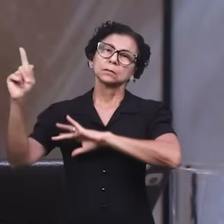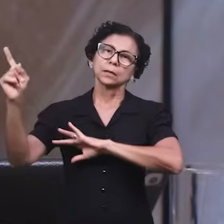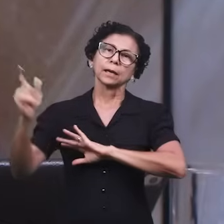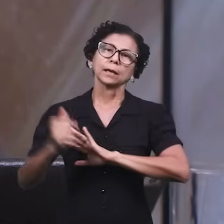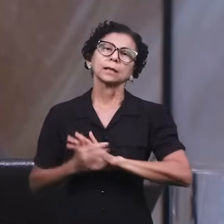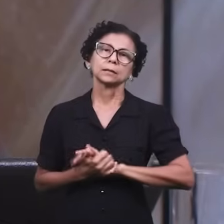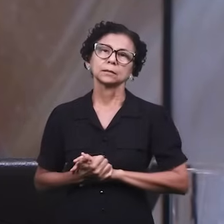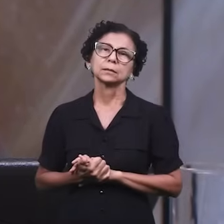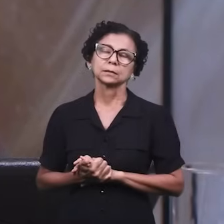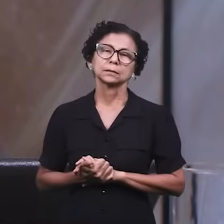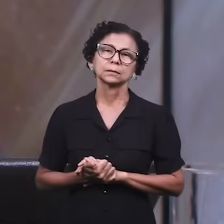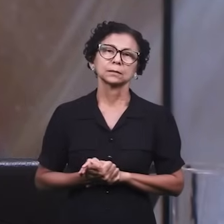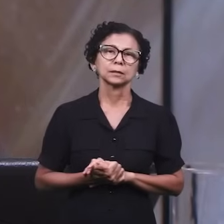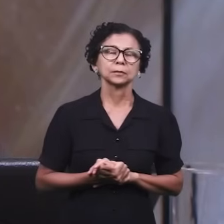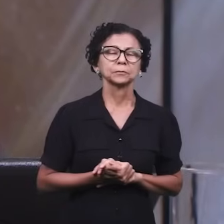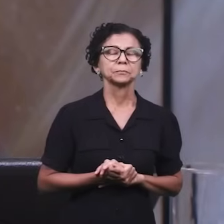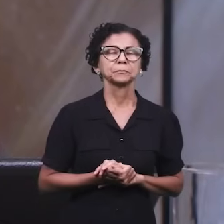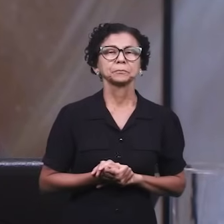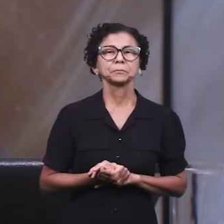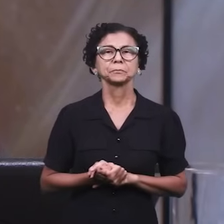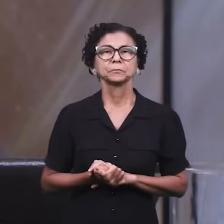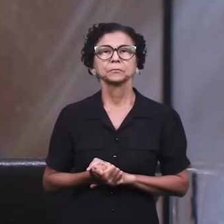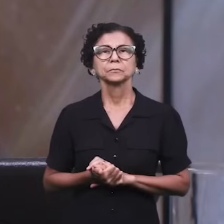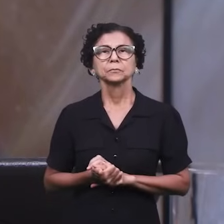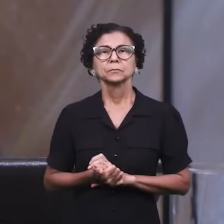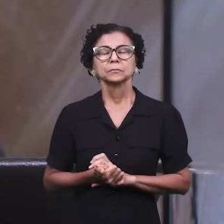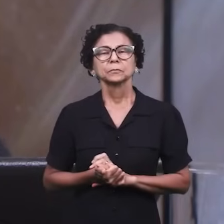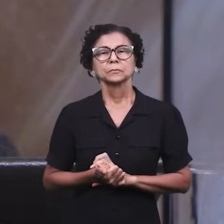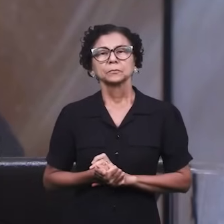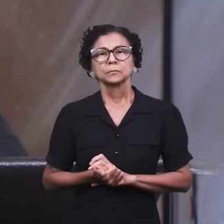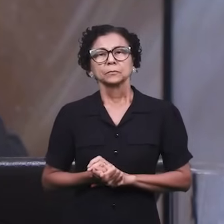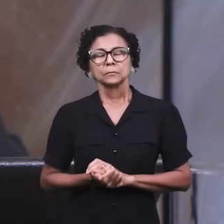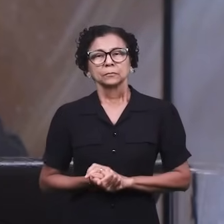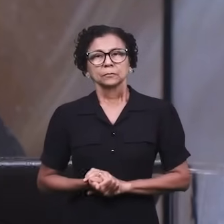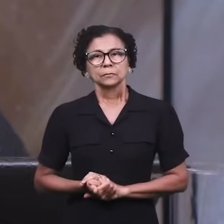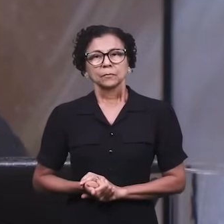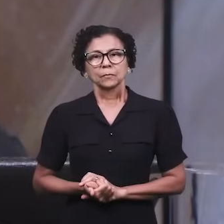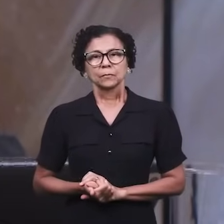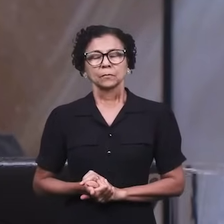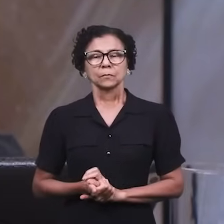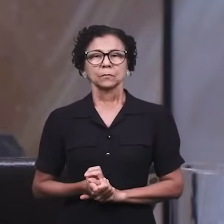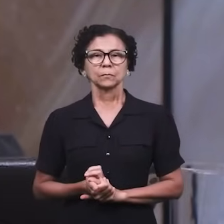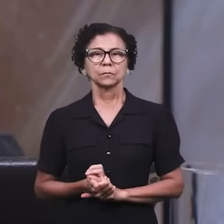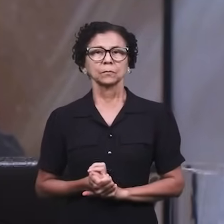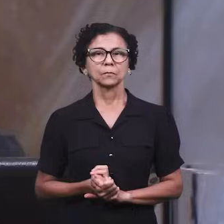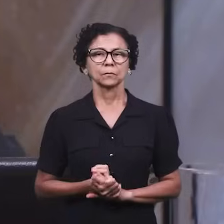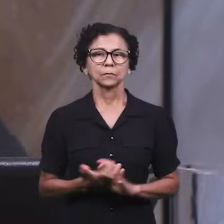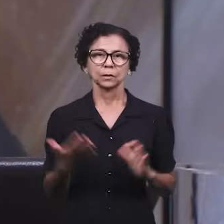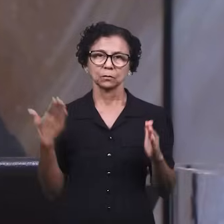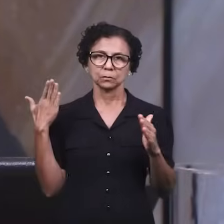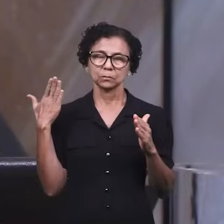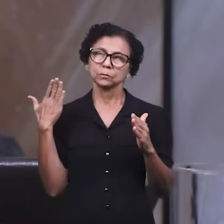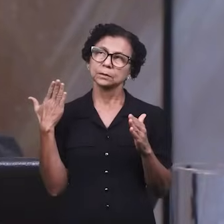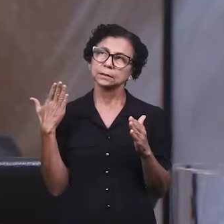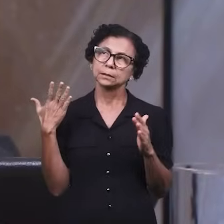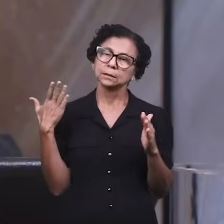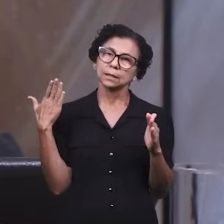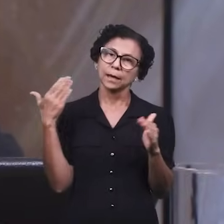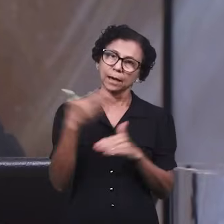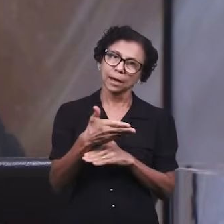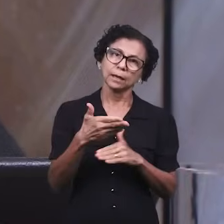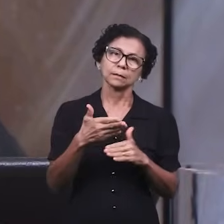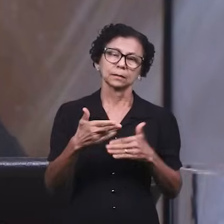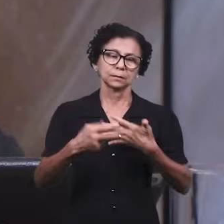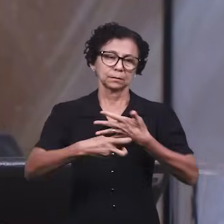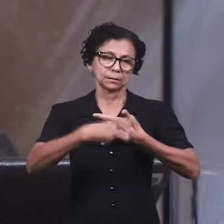que são invisíveis, que são das coisas da eternidade, E quando você entra nas coisas eternas, quando você